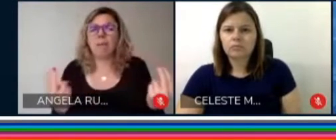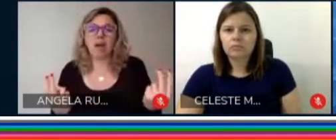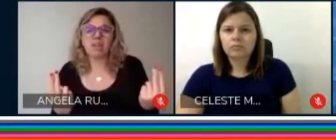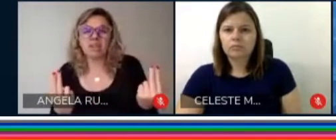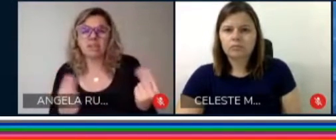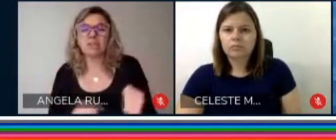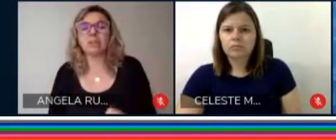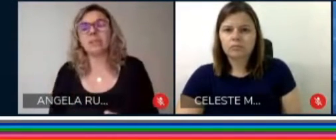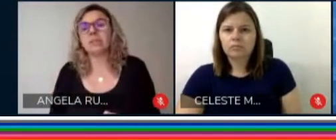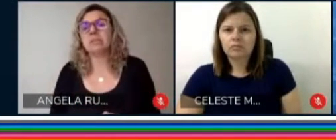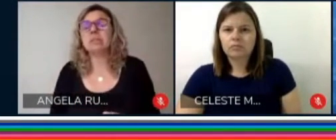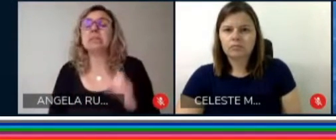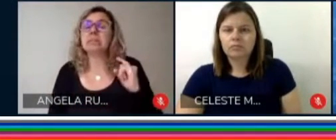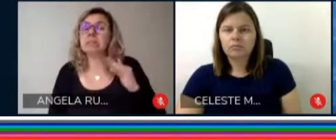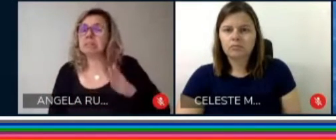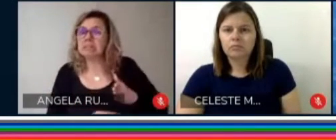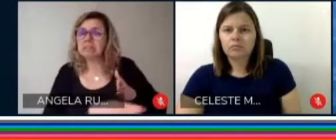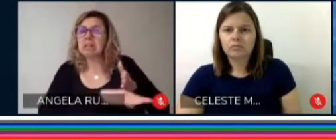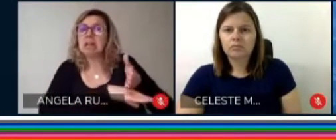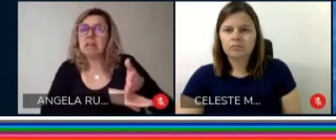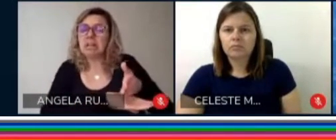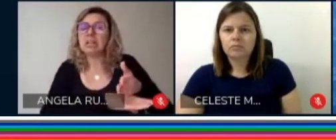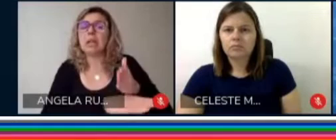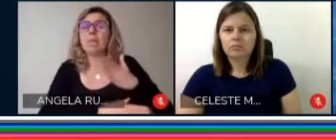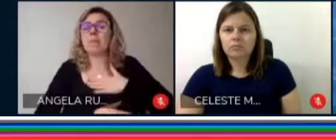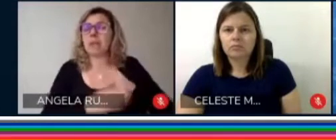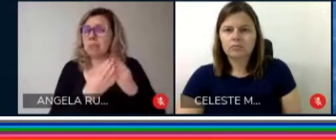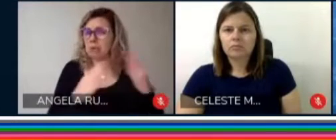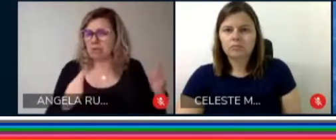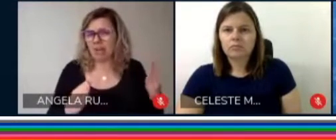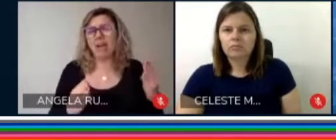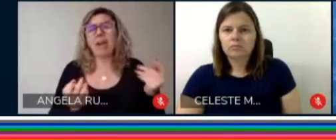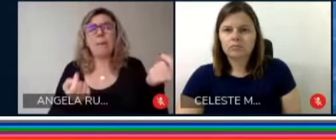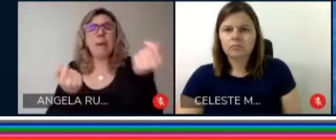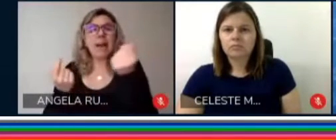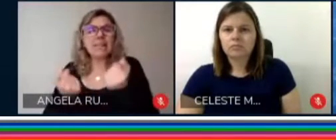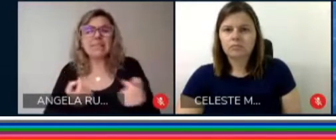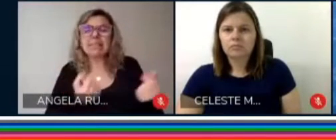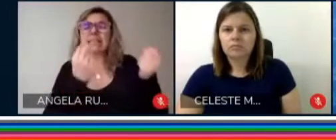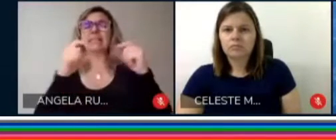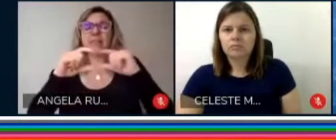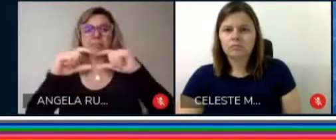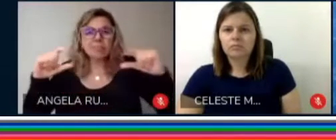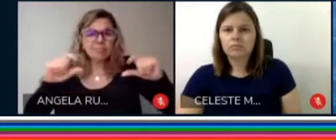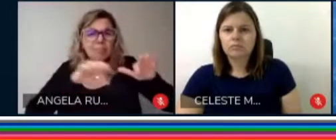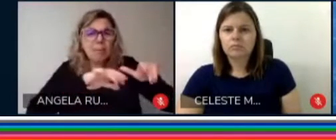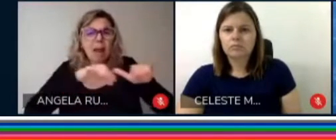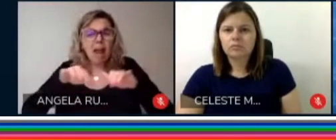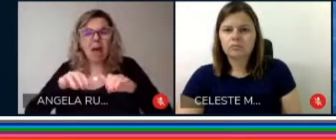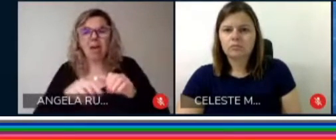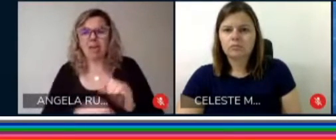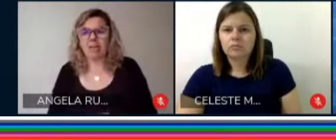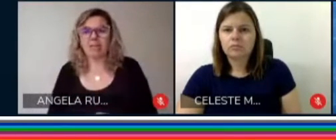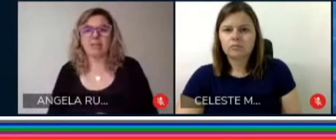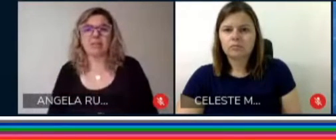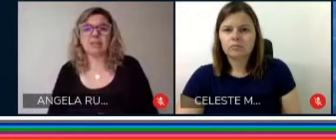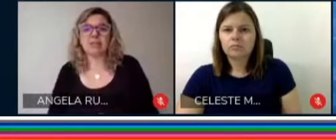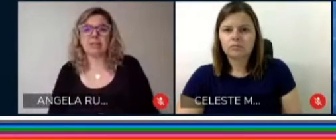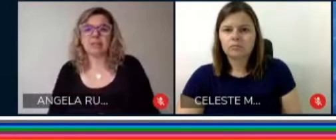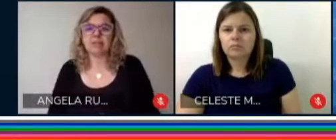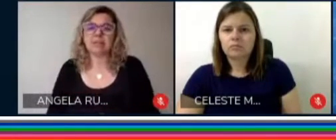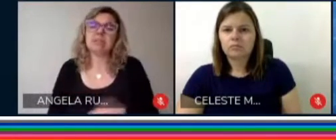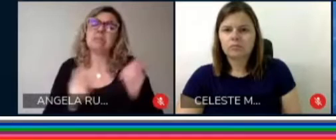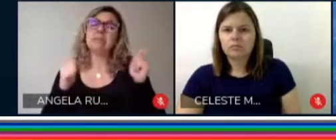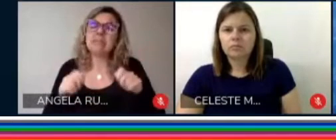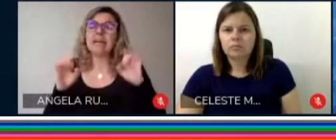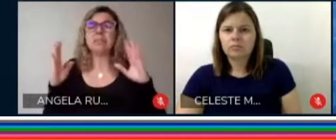eu entrar direto na base de dados da minha biblioteca, todas elas meio que funcionam do mesmo jeito. Tem como eu fazer